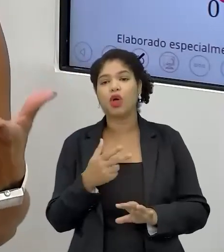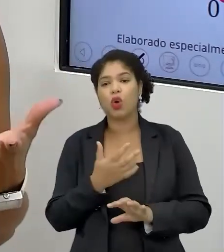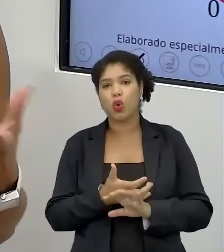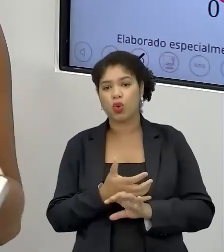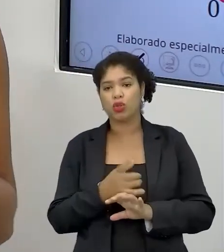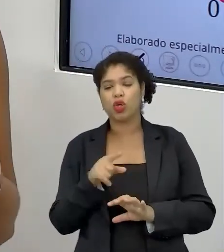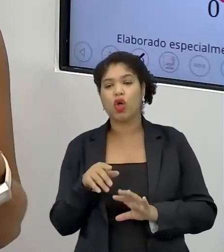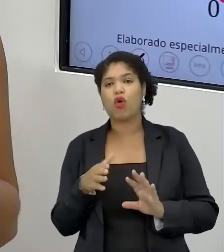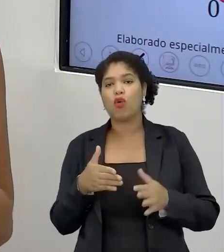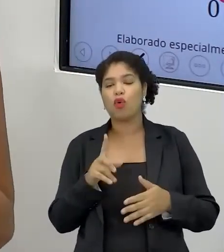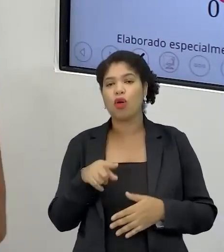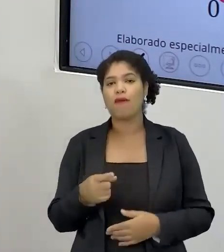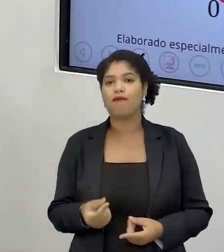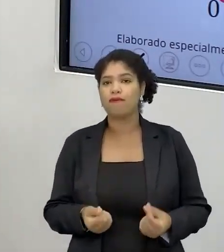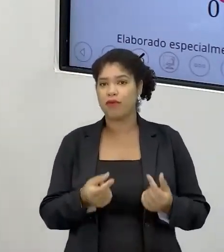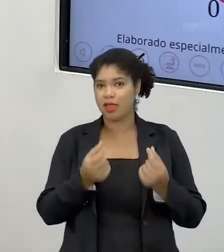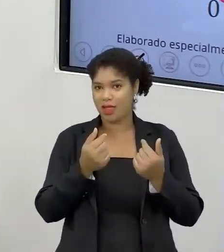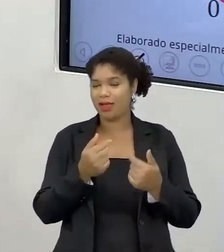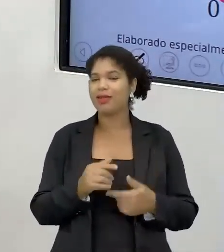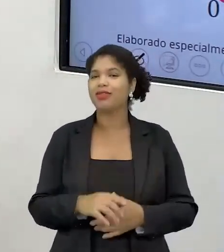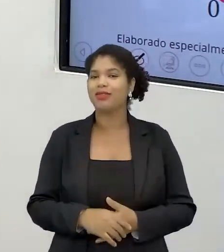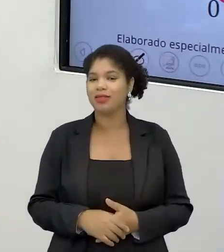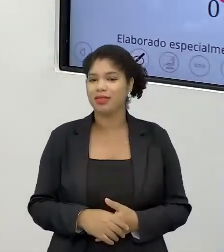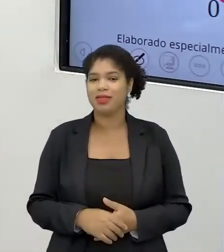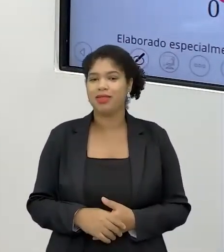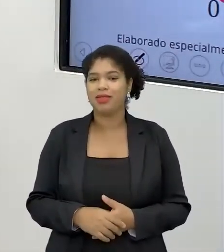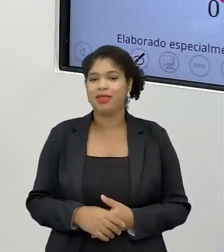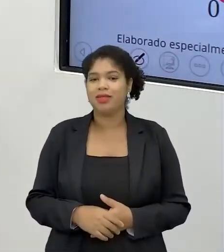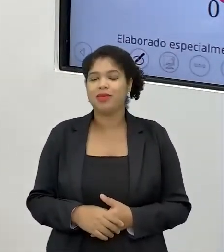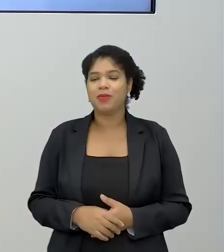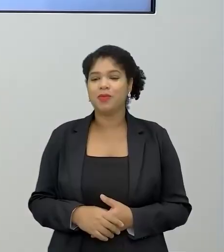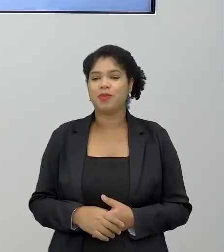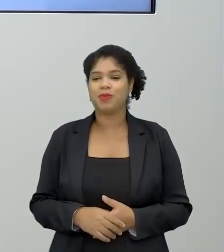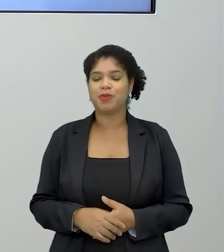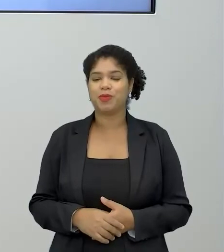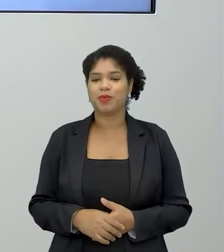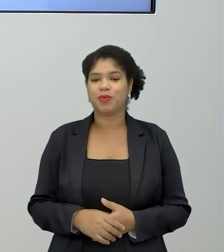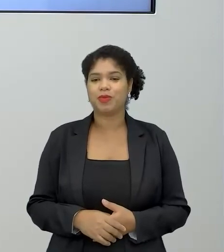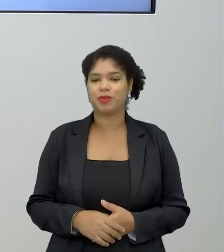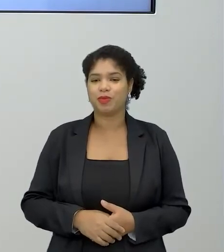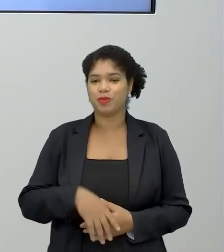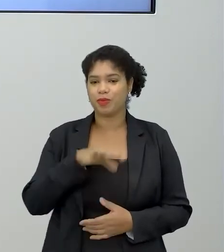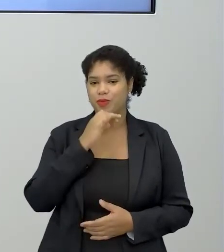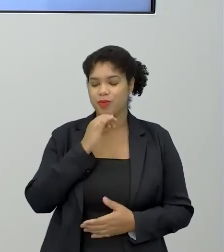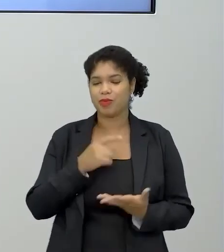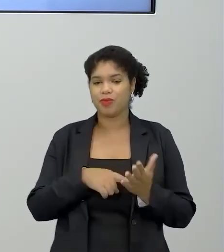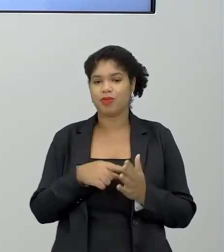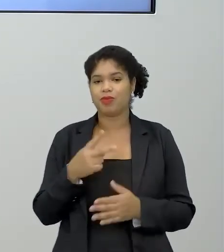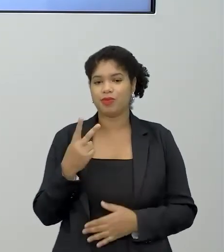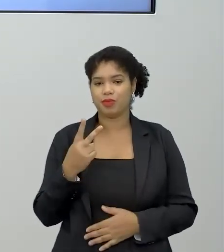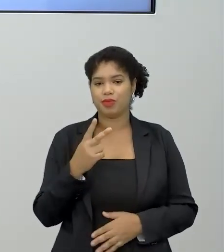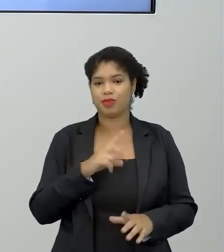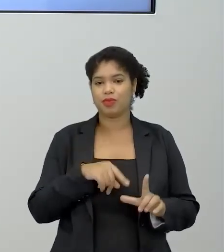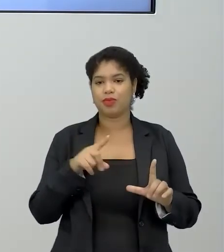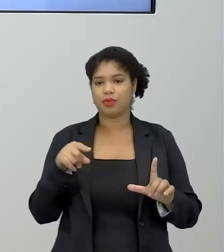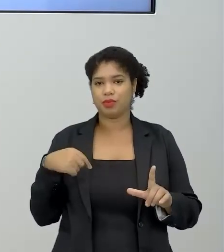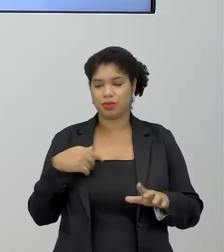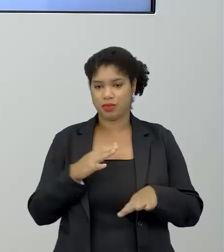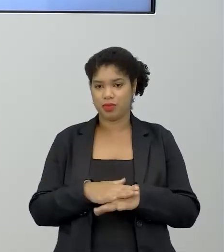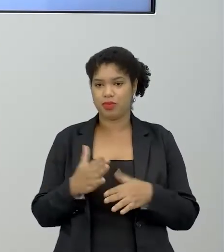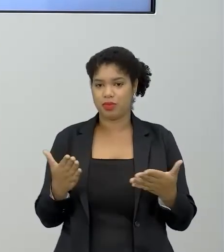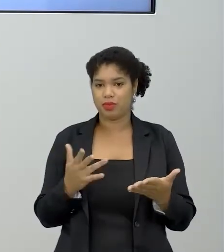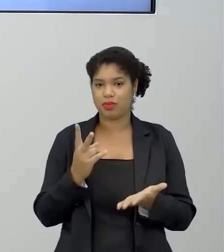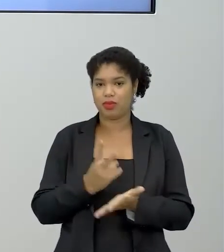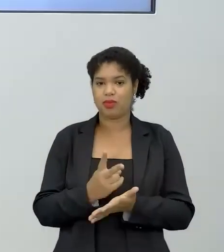de finanças, né, de matemática financeira. Então, olha aqui, ó. Se eu colocar esses dois gráficos que eu construí hoje numa